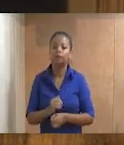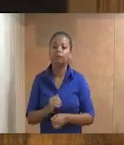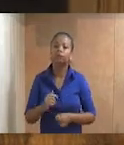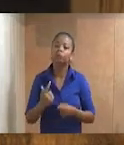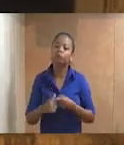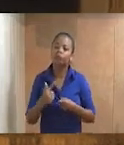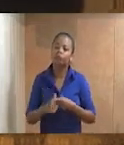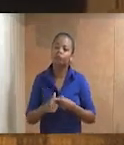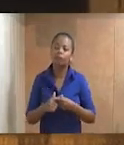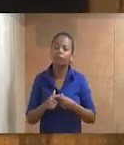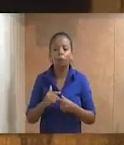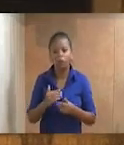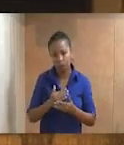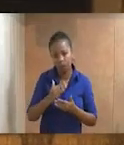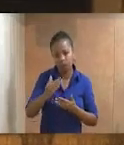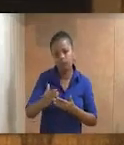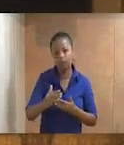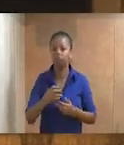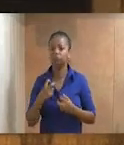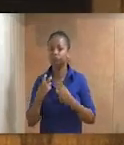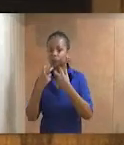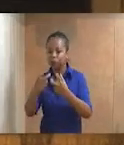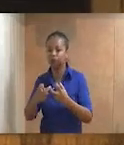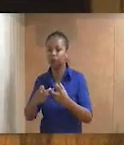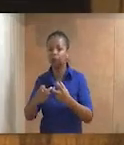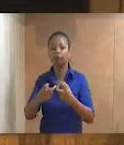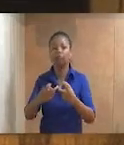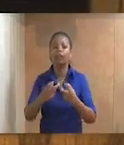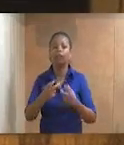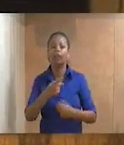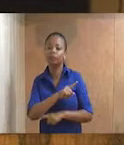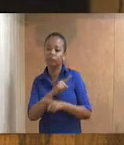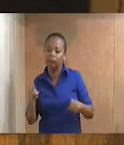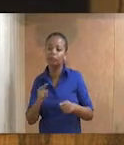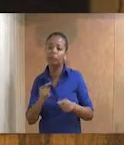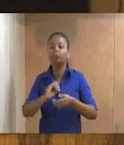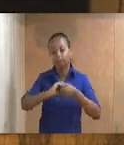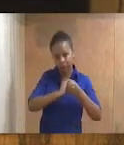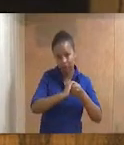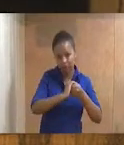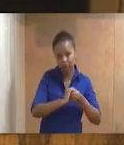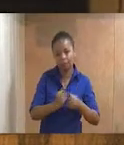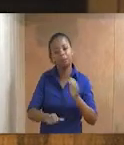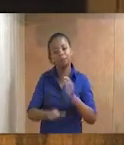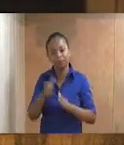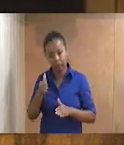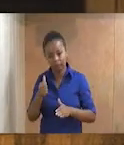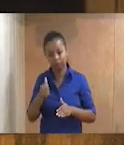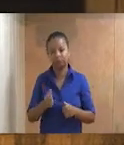começar as vaias e eu tenho que parabenizar o CEP primeiro.